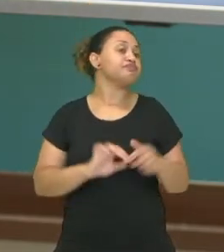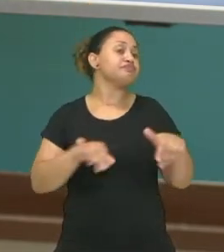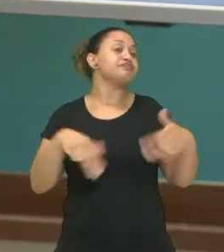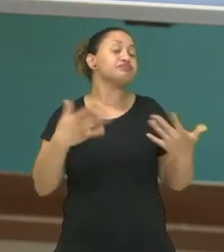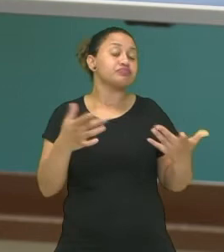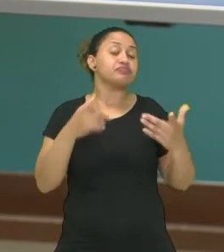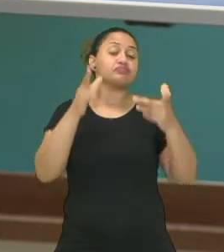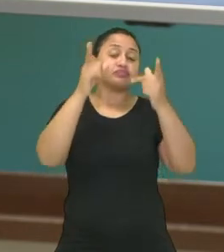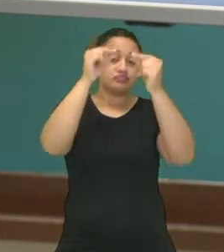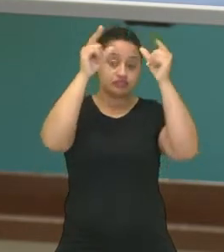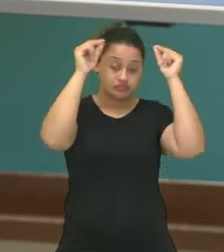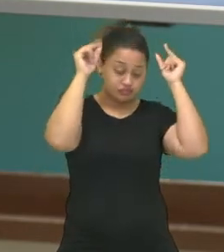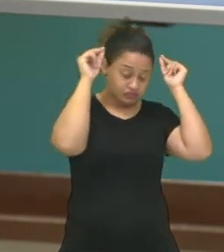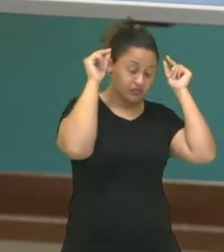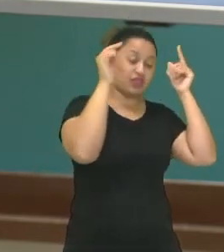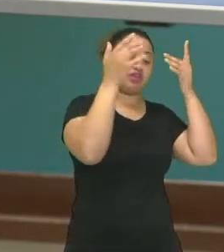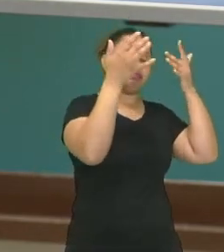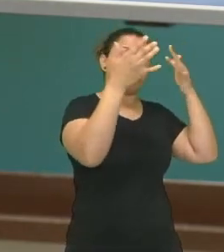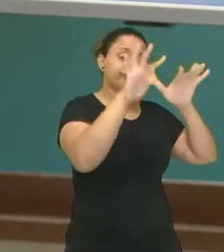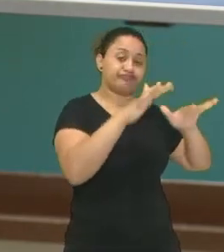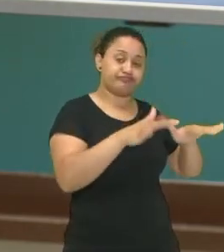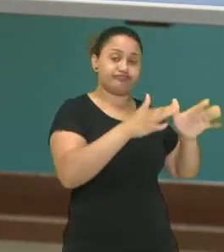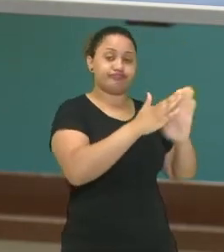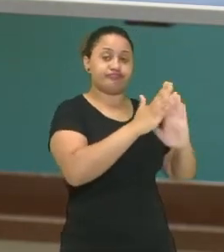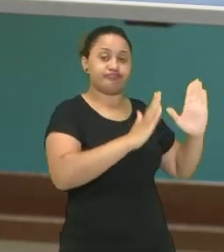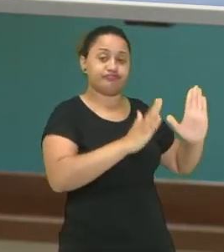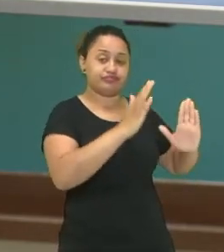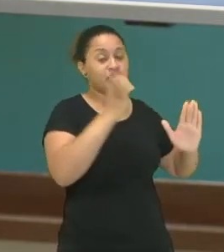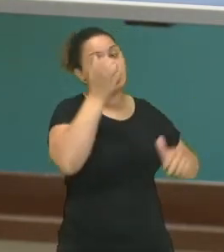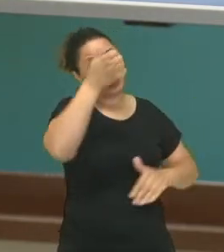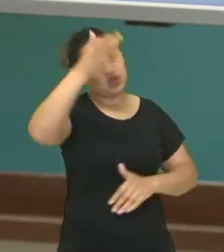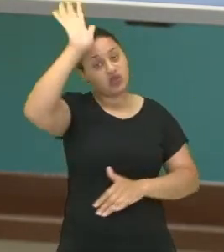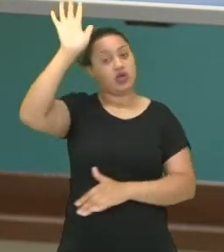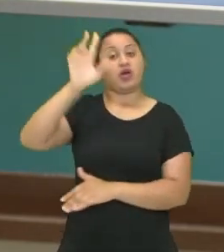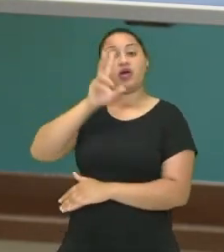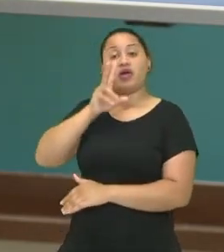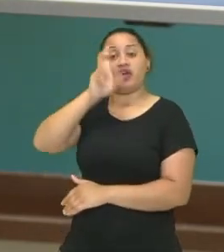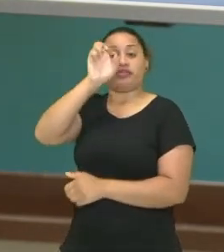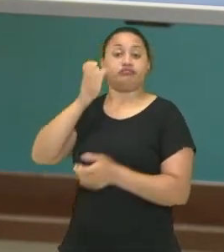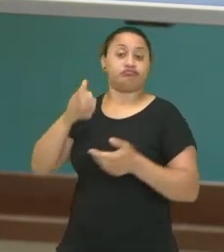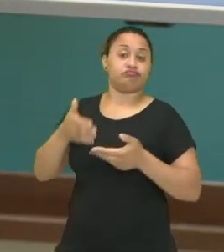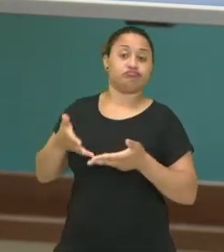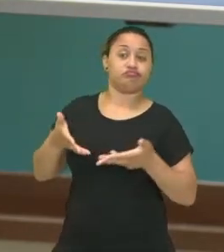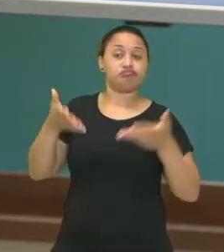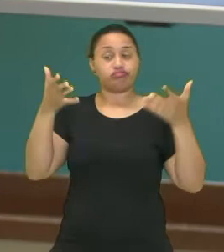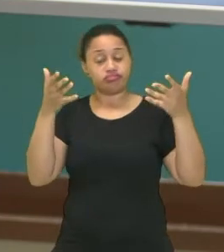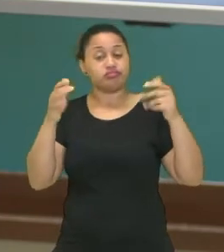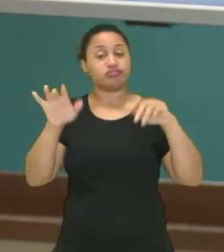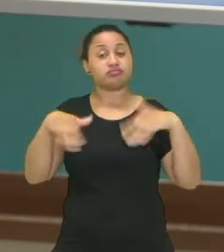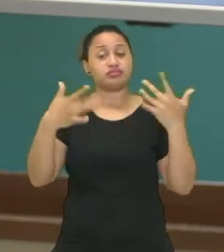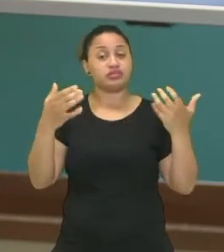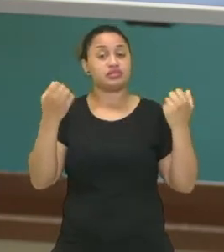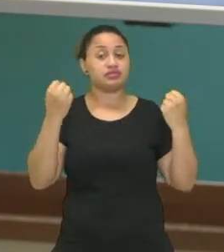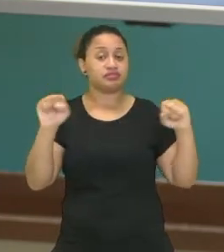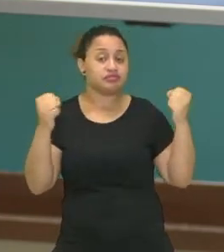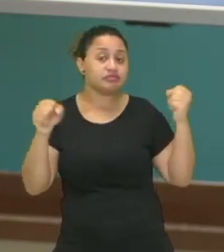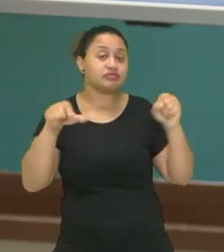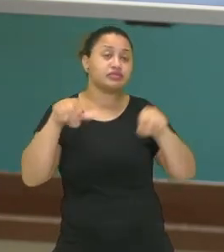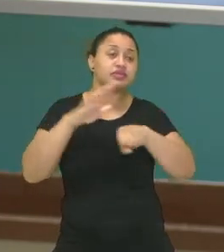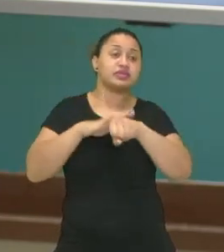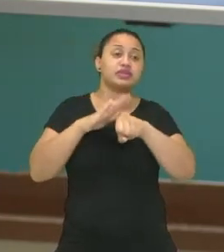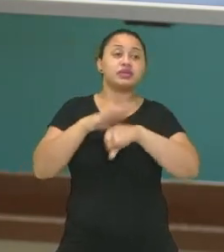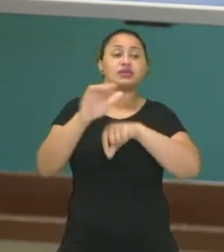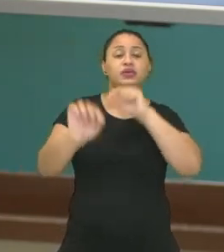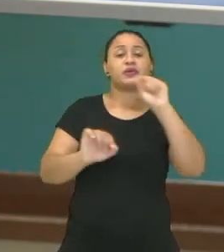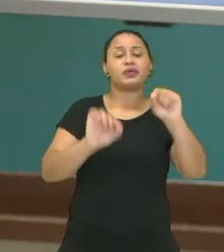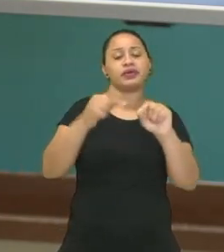Grécia teve o seu declínio ali, os romanos ficaram fortalecidos e a ginástica, nesse momento, ela